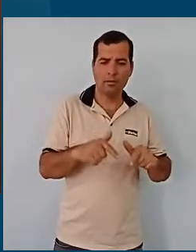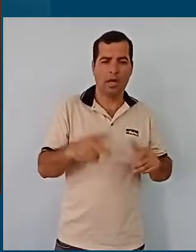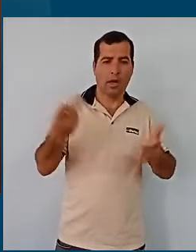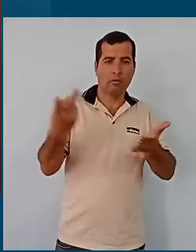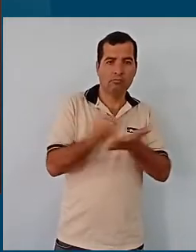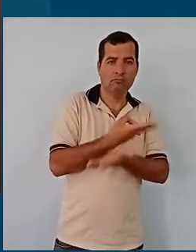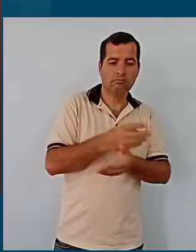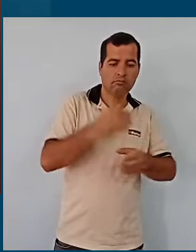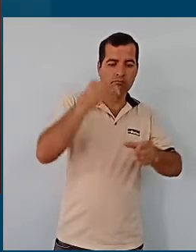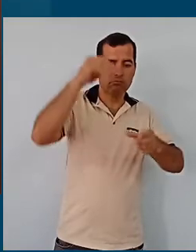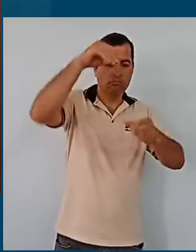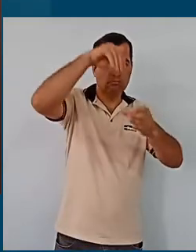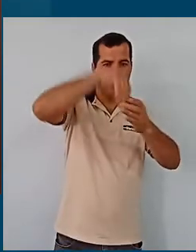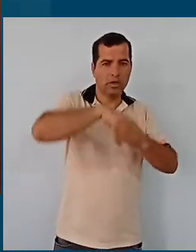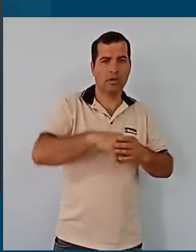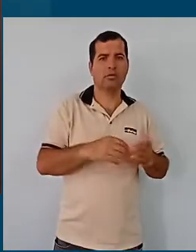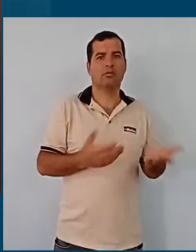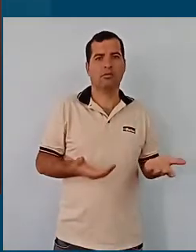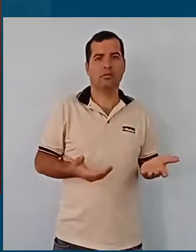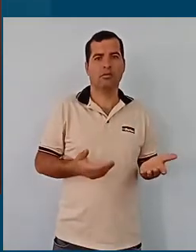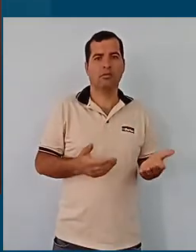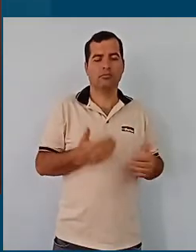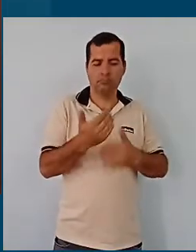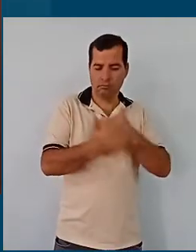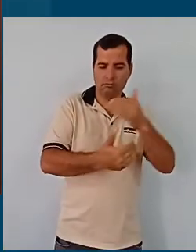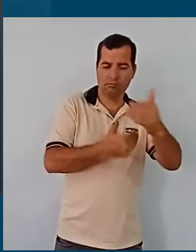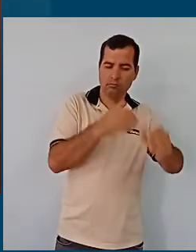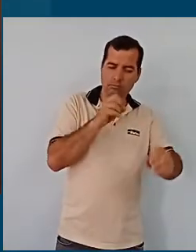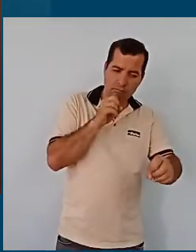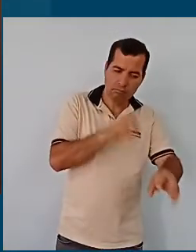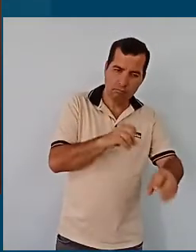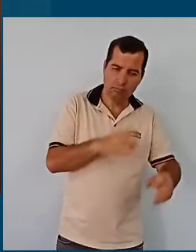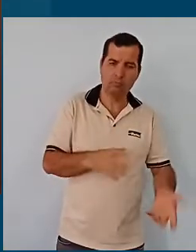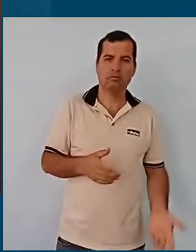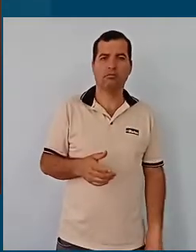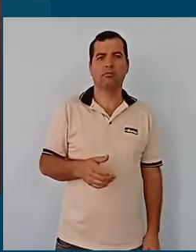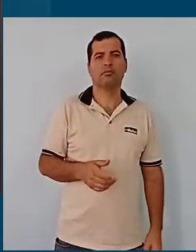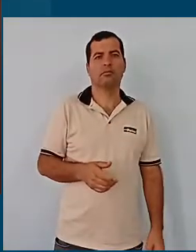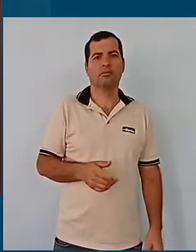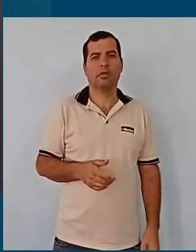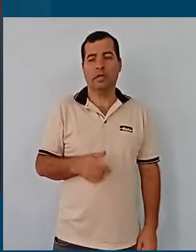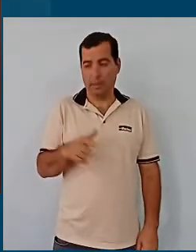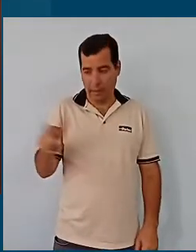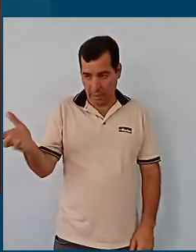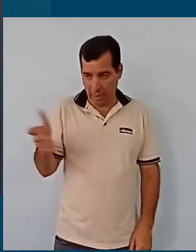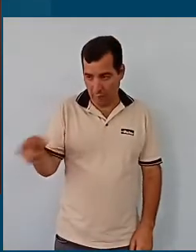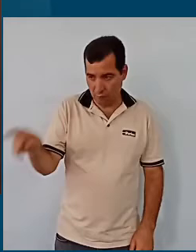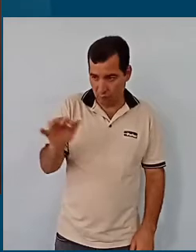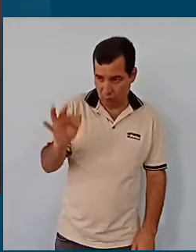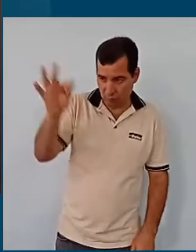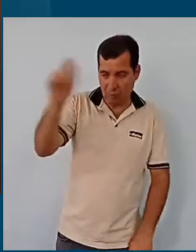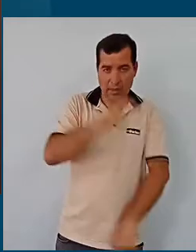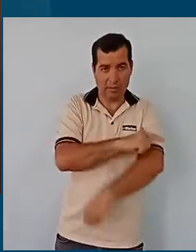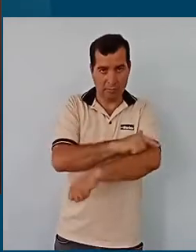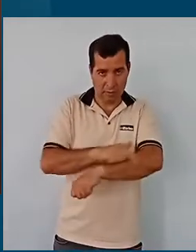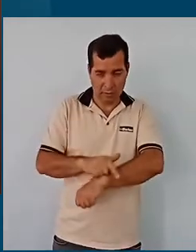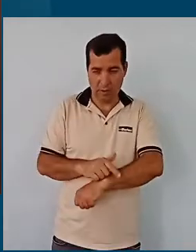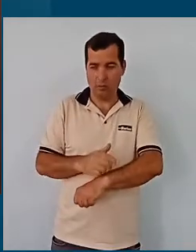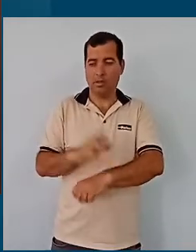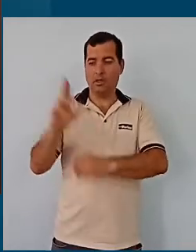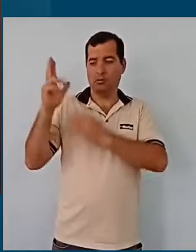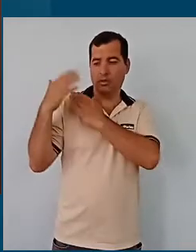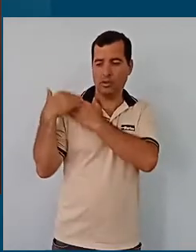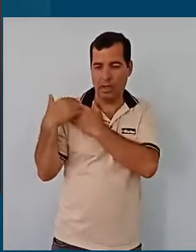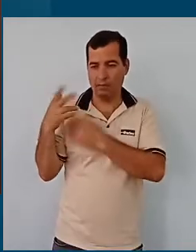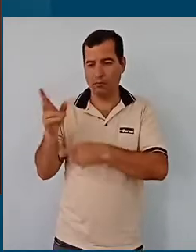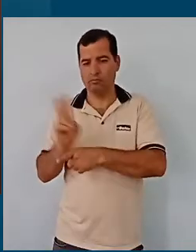aconteça nos nossos processos educativos, né? Se a gente quer que elas sejam responsáveis, que elas aprendam a cuidar das coisas,